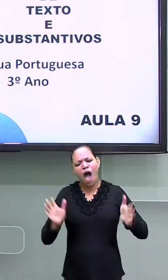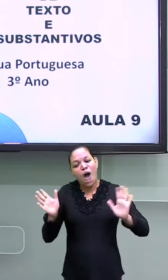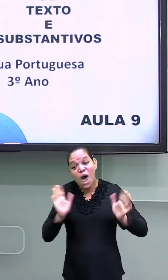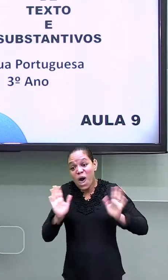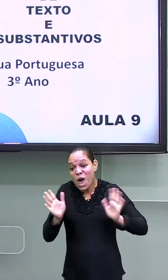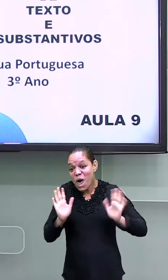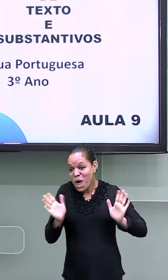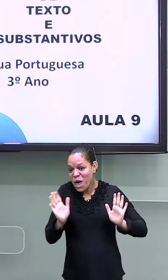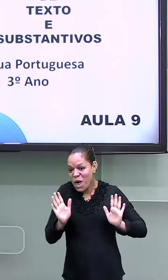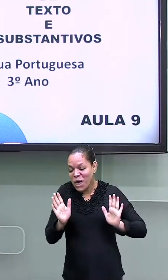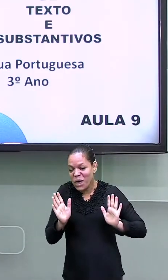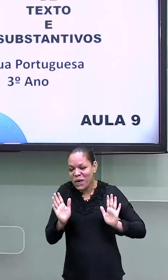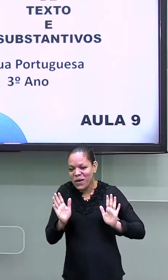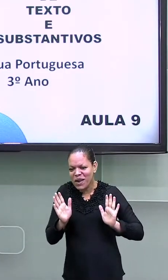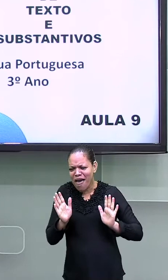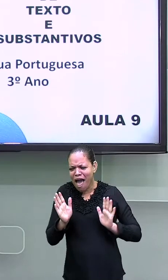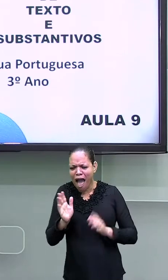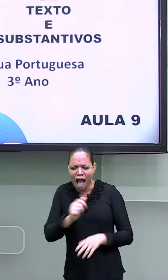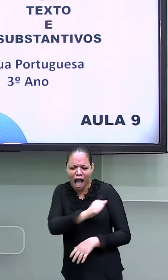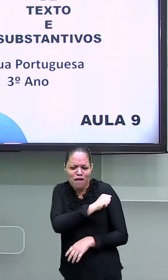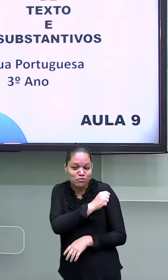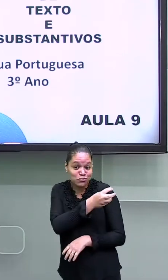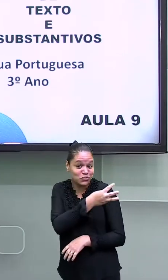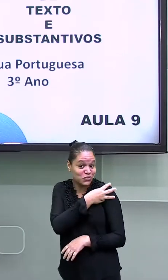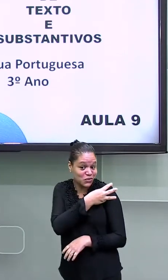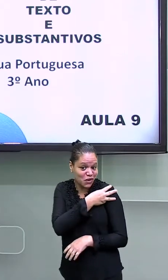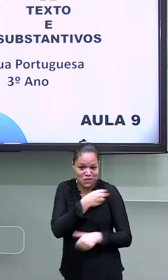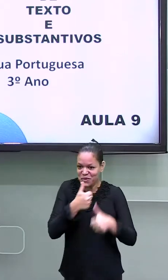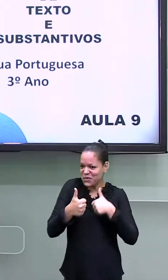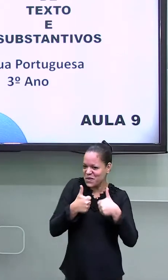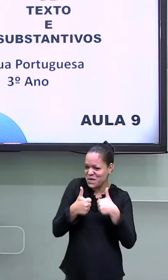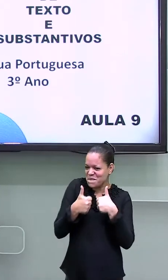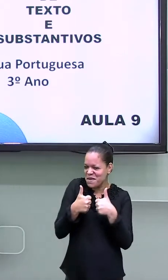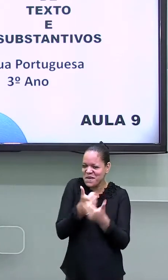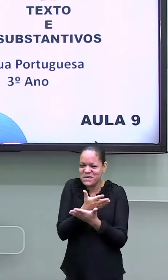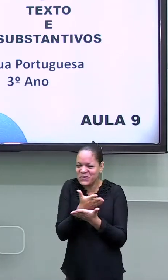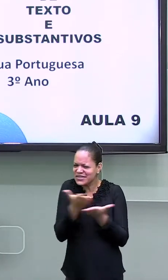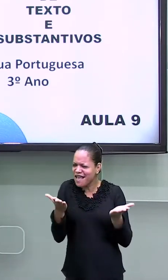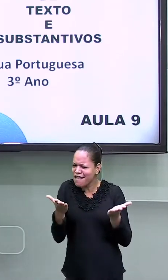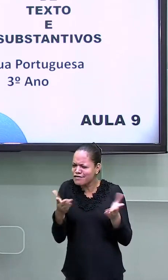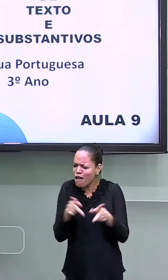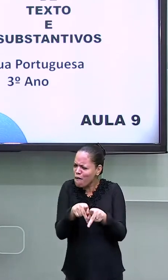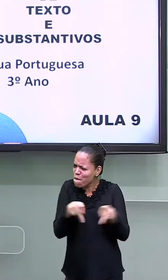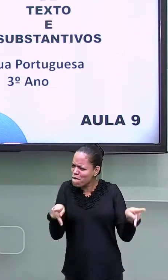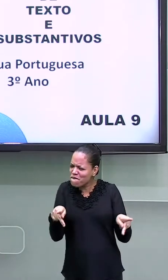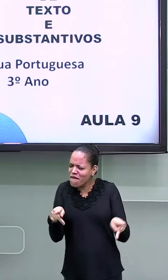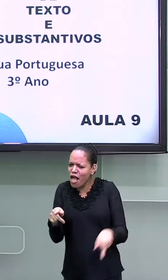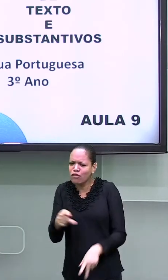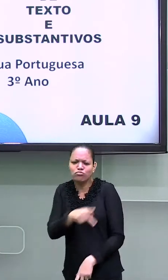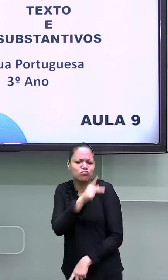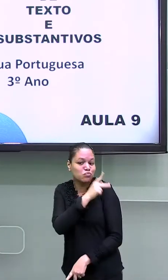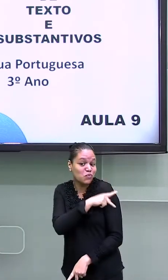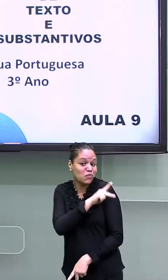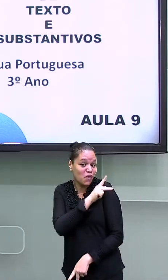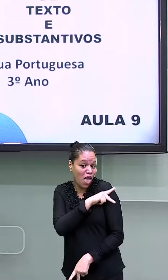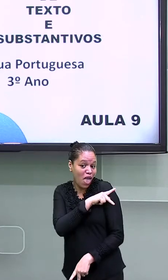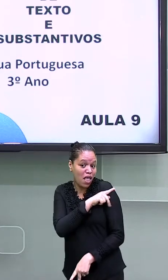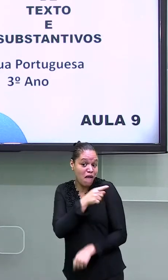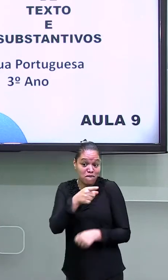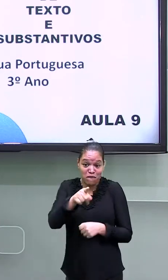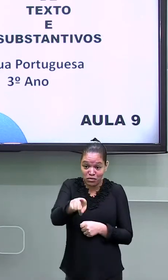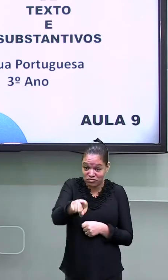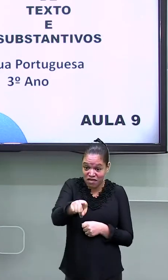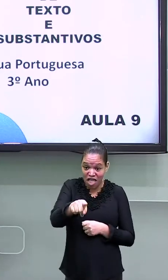Olá, turma do terceiro ano, tudo bem com vocês? Eu sou a professora Kelly e você está aí e eu